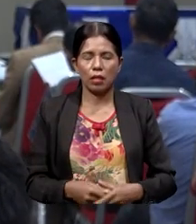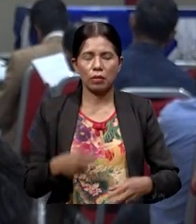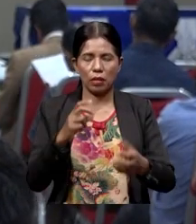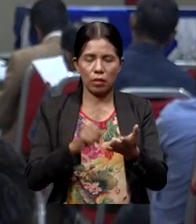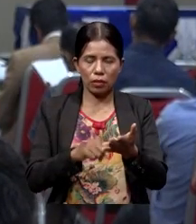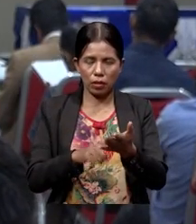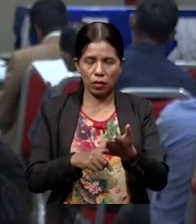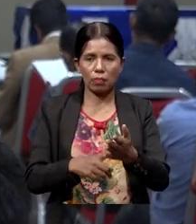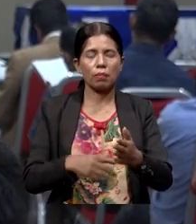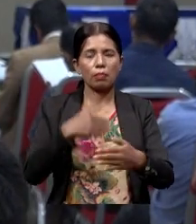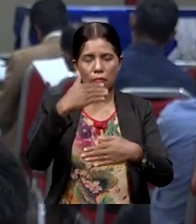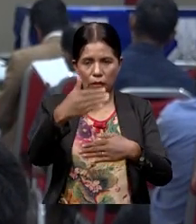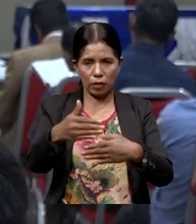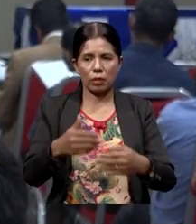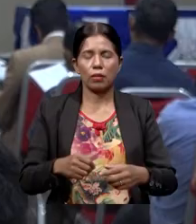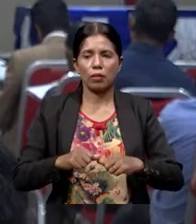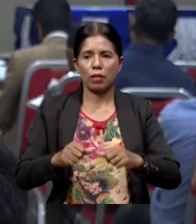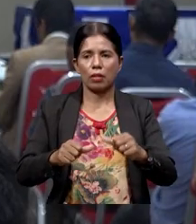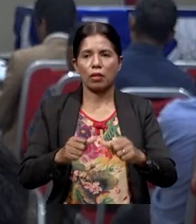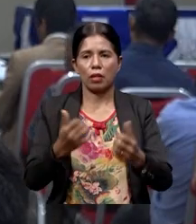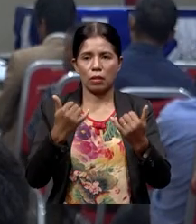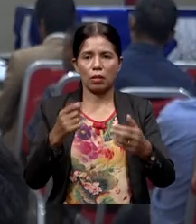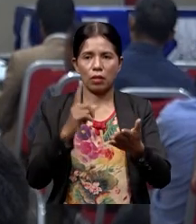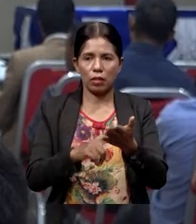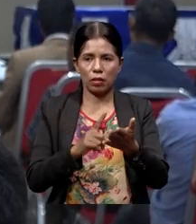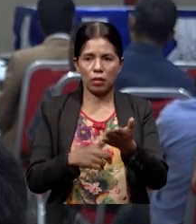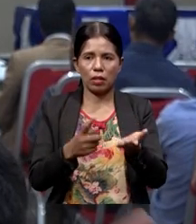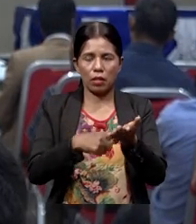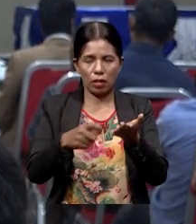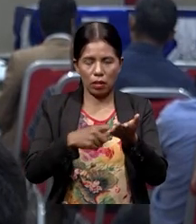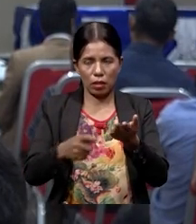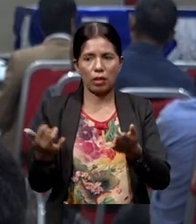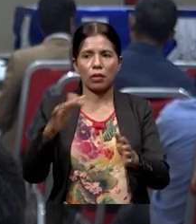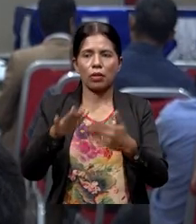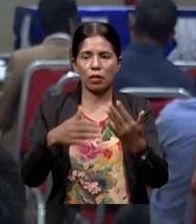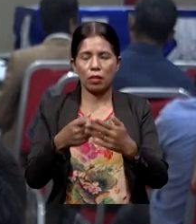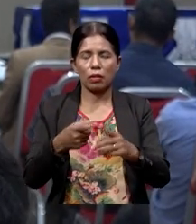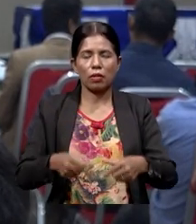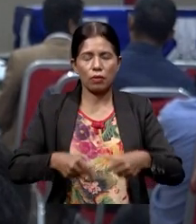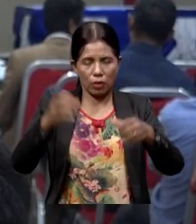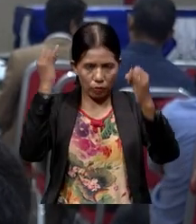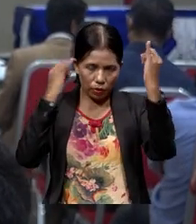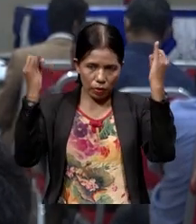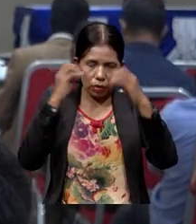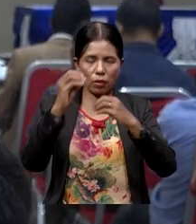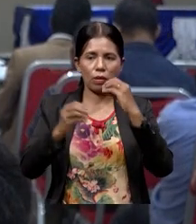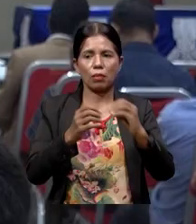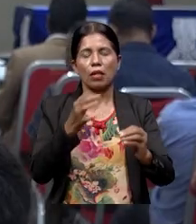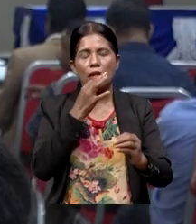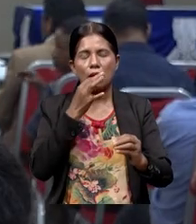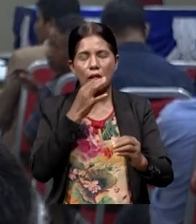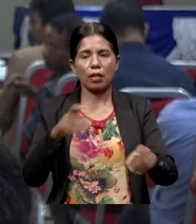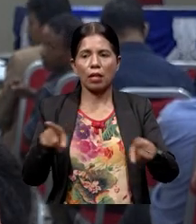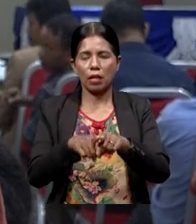discussão mais alto. Também ir agora né, a discussão técnico Sira, mas foi informação que a Ihan Sira nessa né,